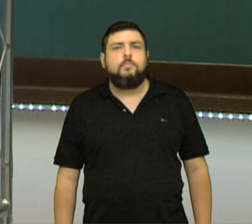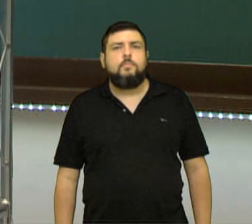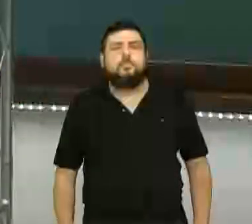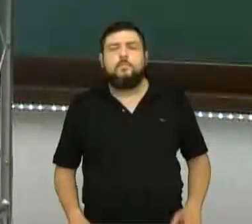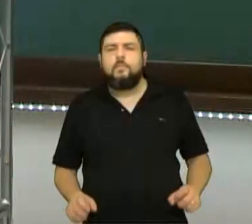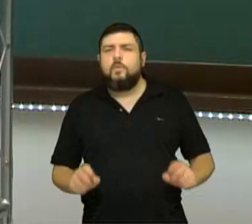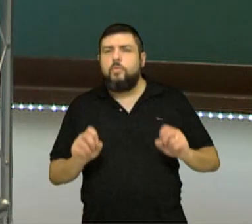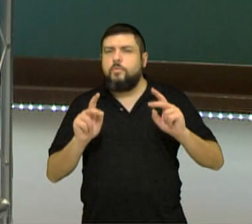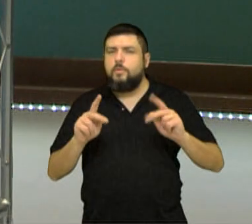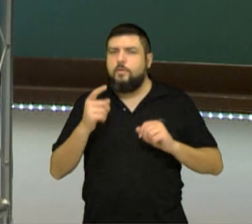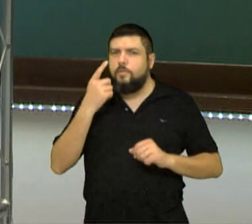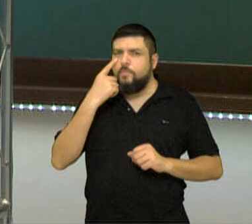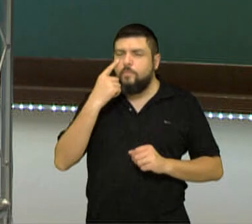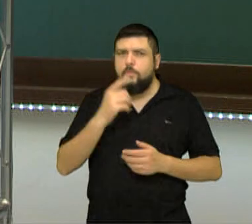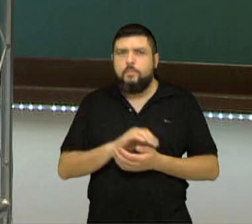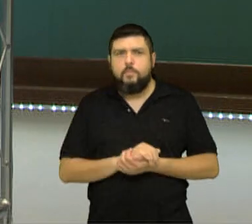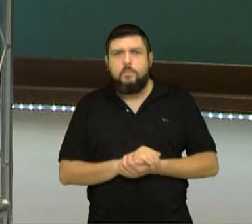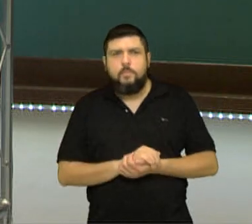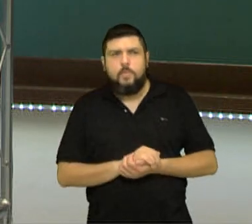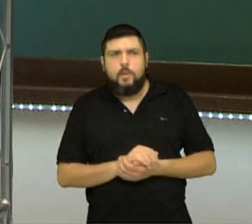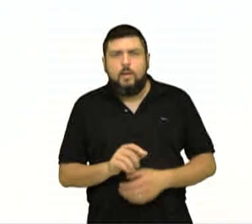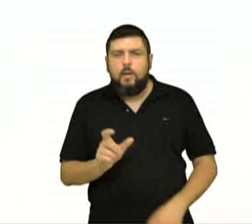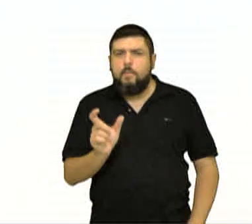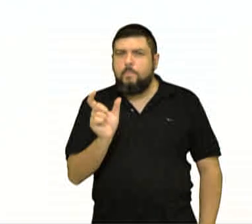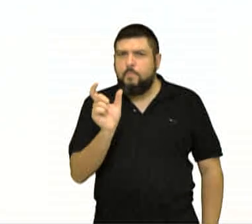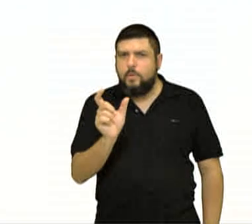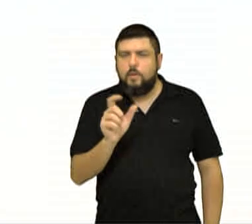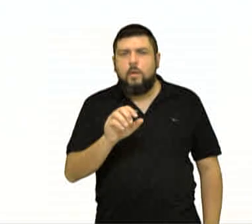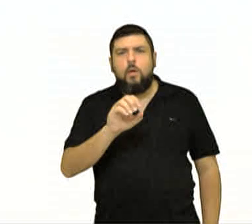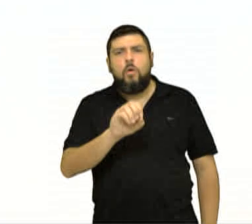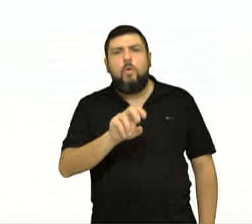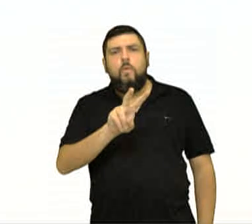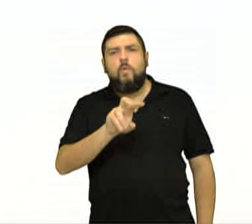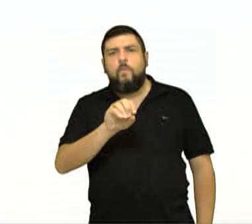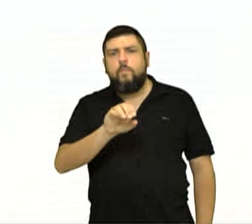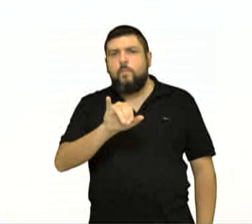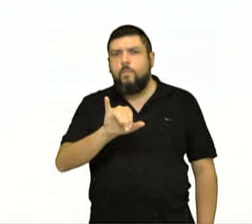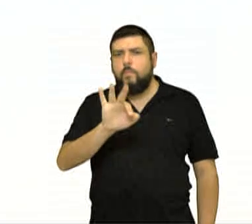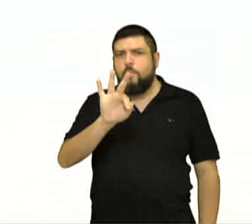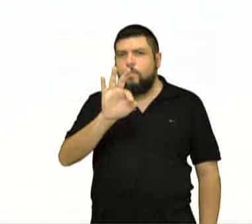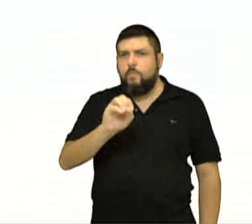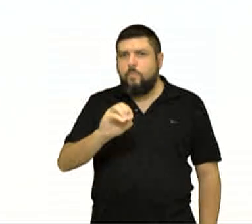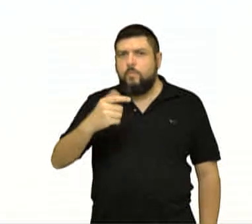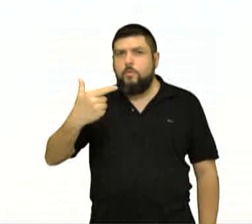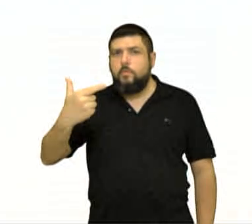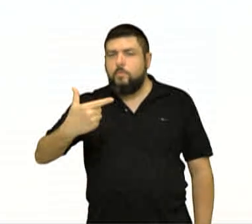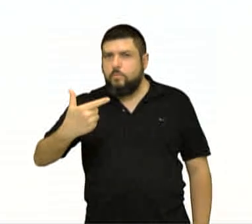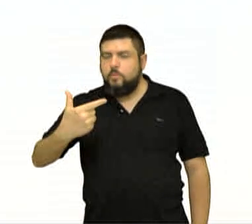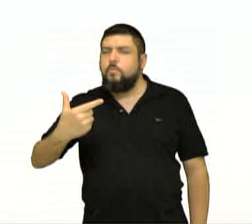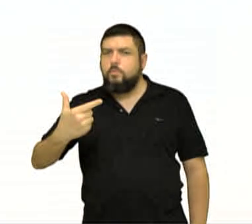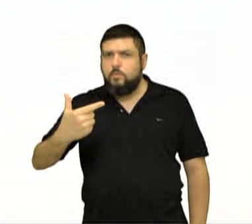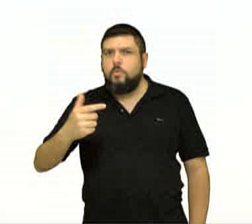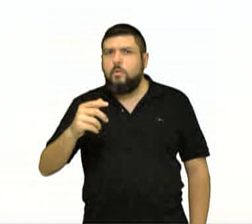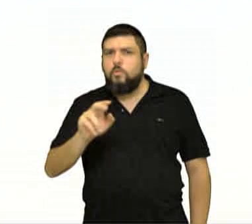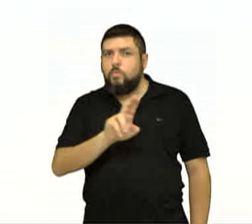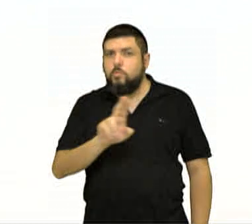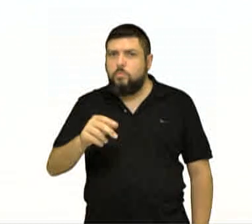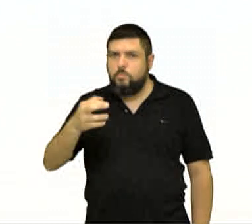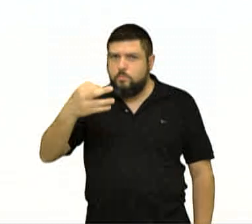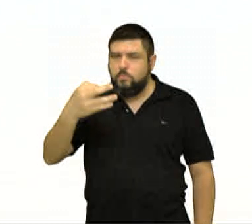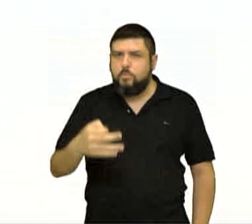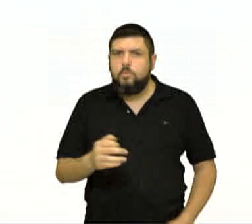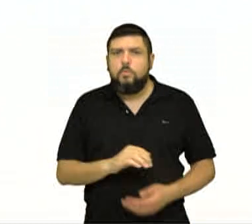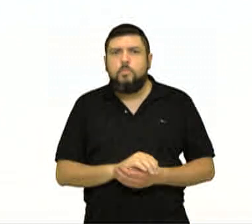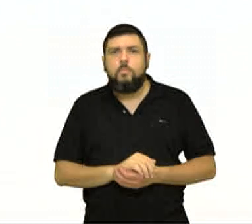Vamos ver lá então, galera. O termo correto seria ovócito 2, ou ovócito secundário, esse seria o termo certo, né? O termo óvulo é